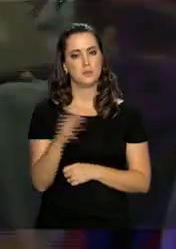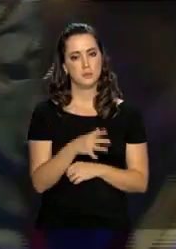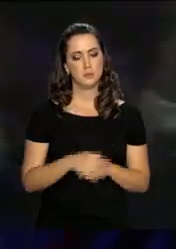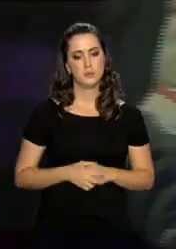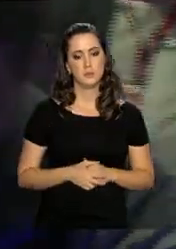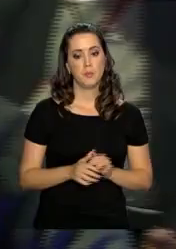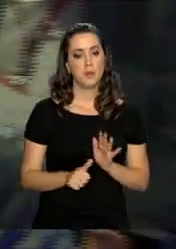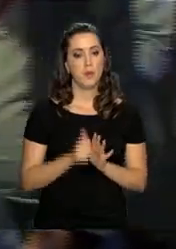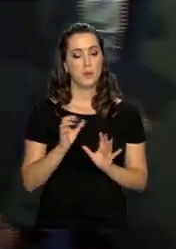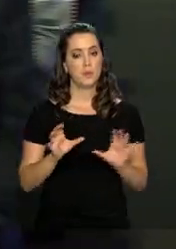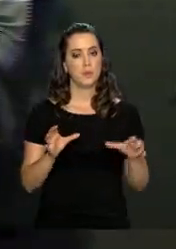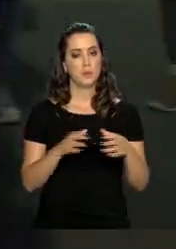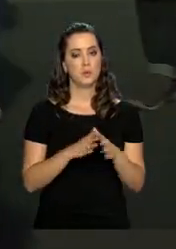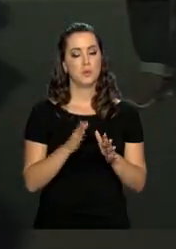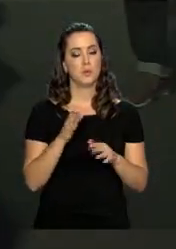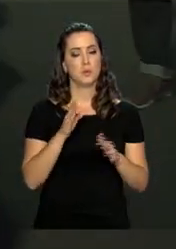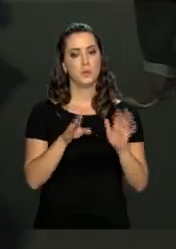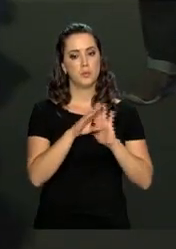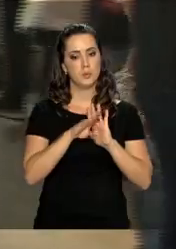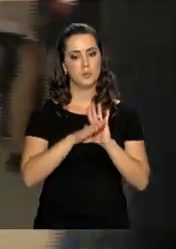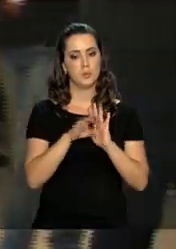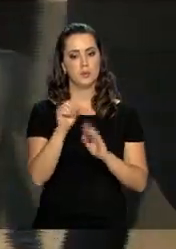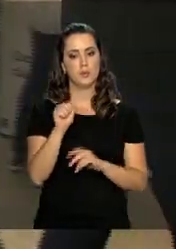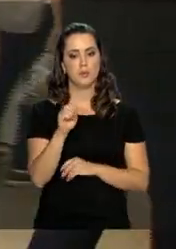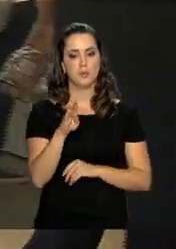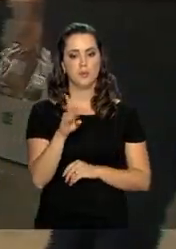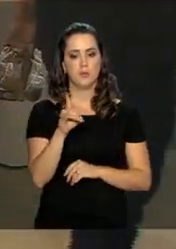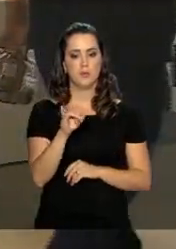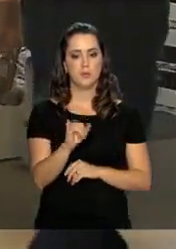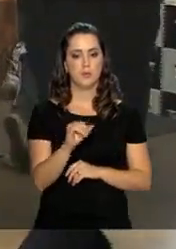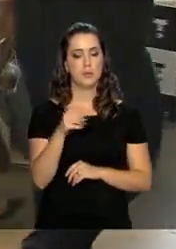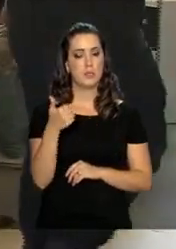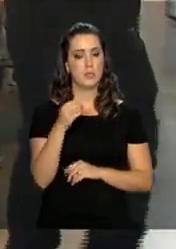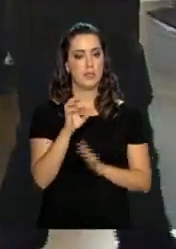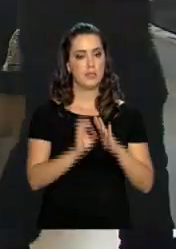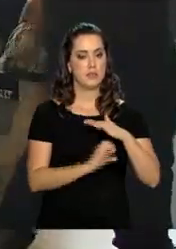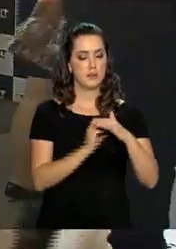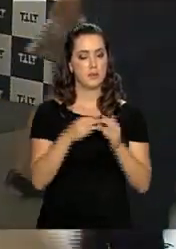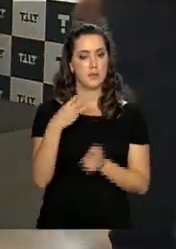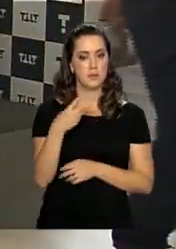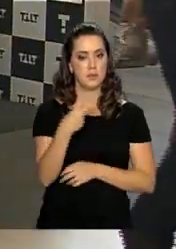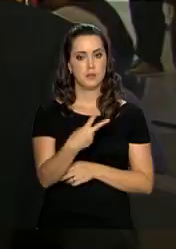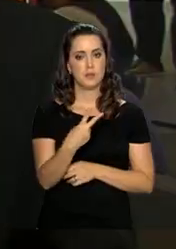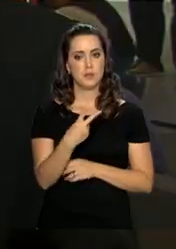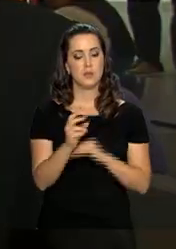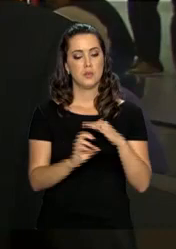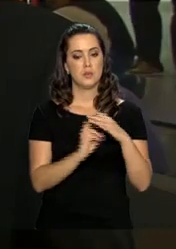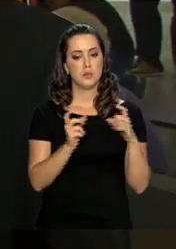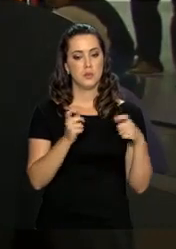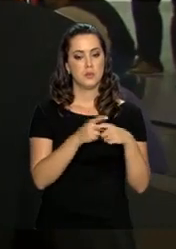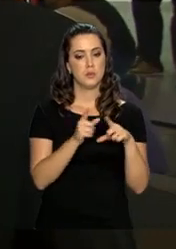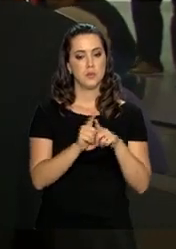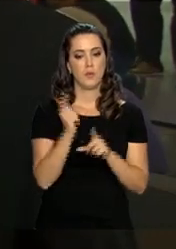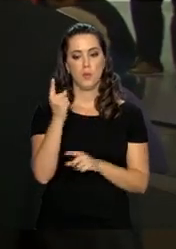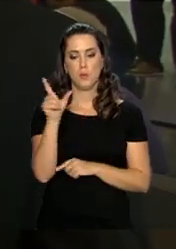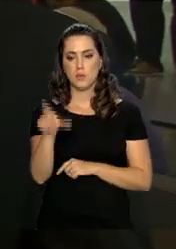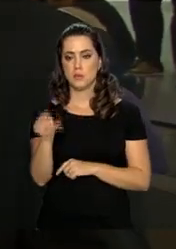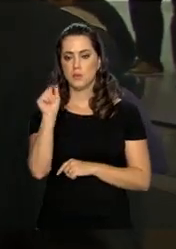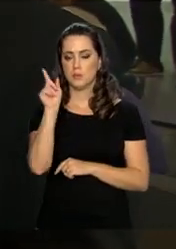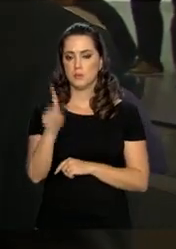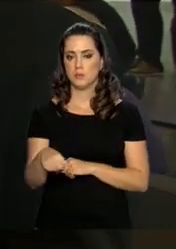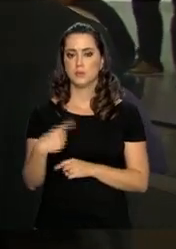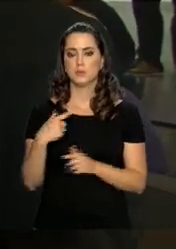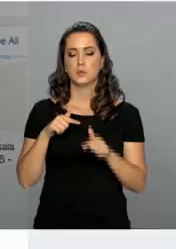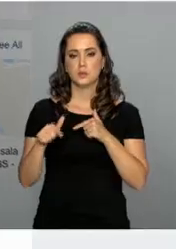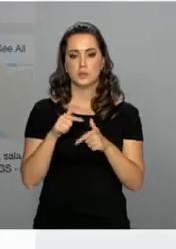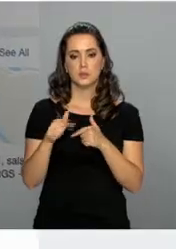A primeira edição do programa da ABDI contou com 10 empresas brasileiras e 32 startups. Uma das startups selecionadas,